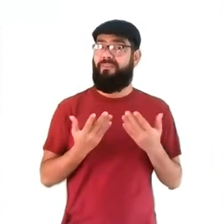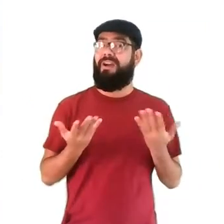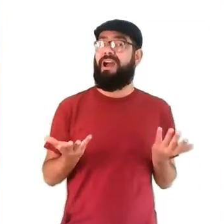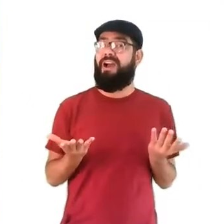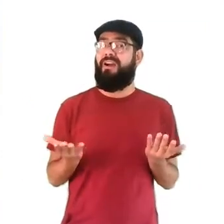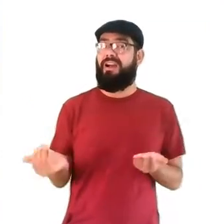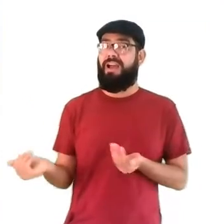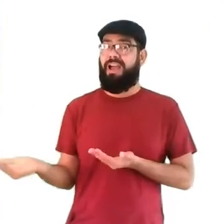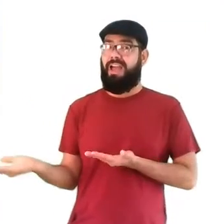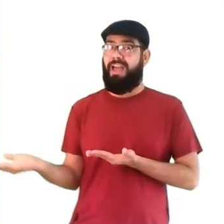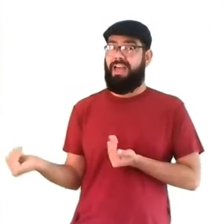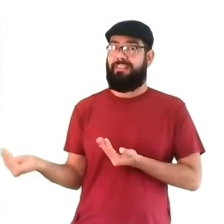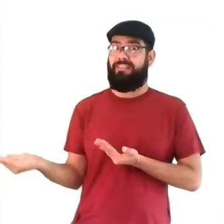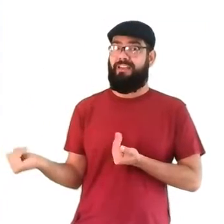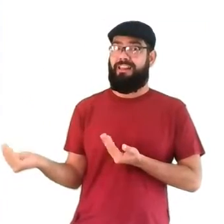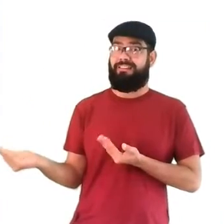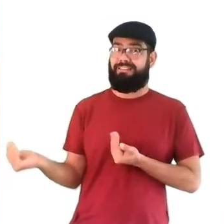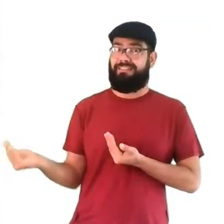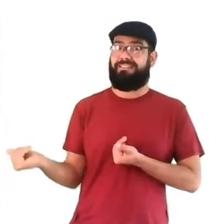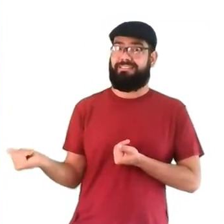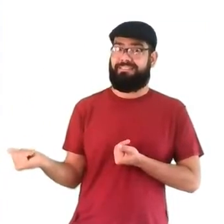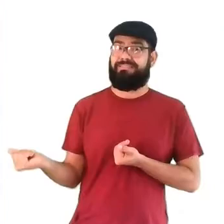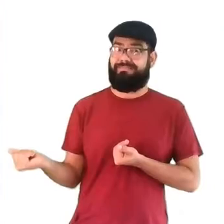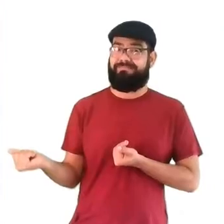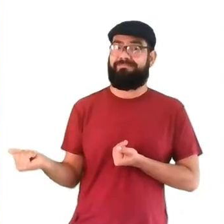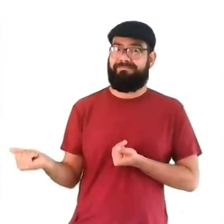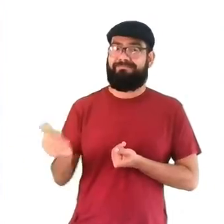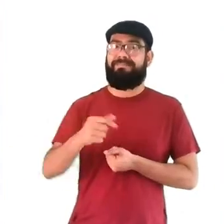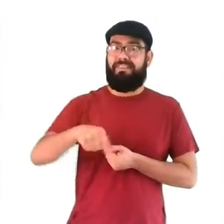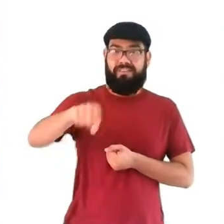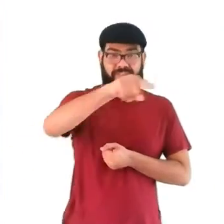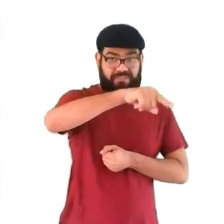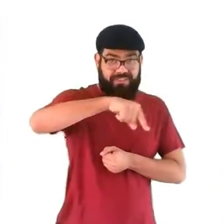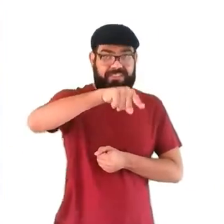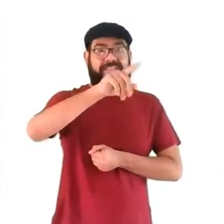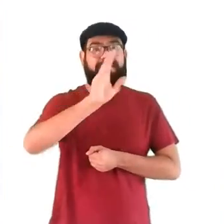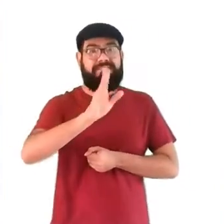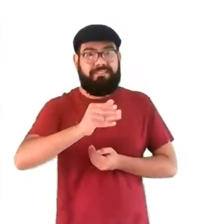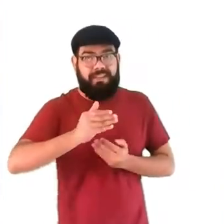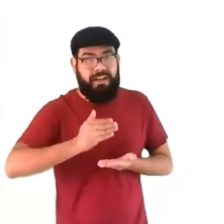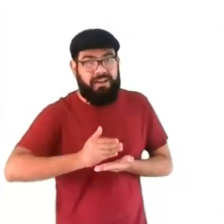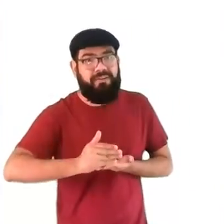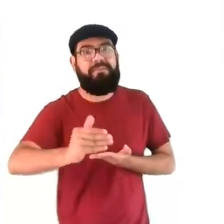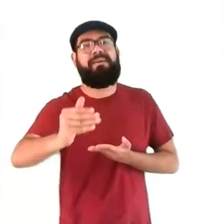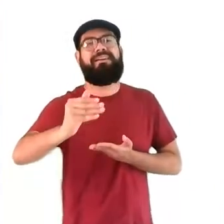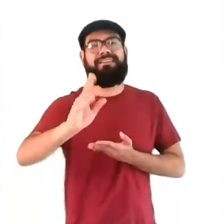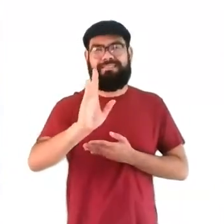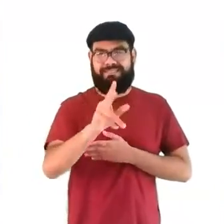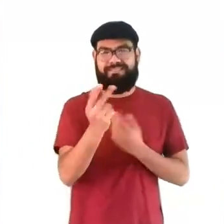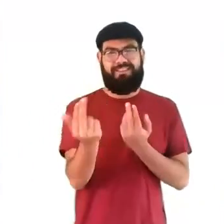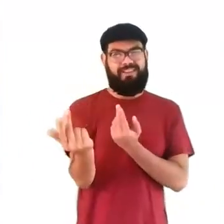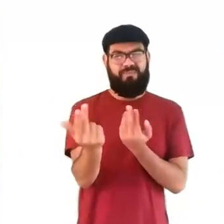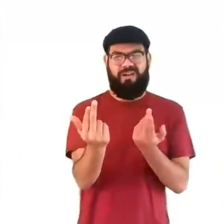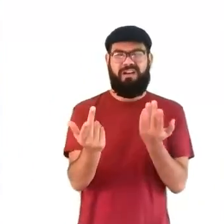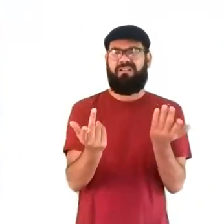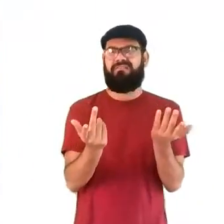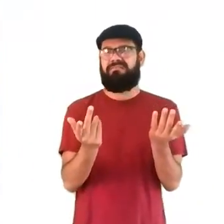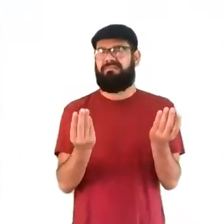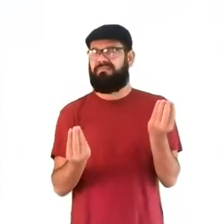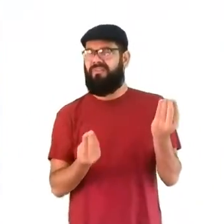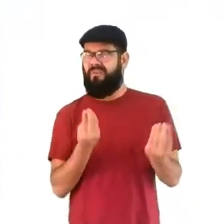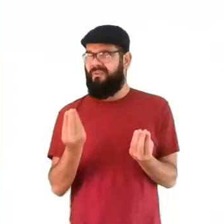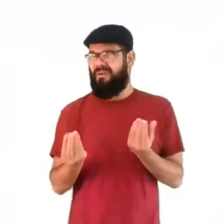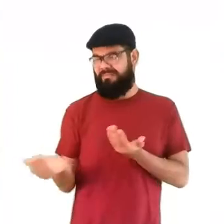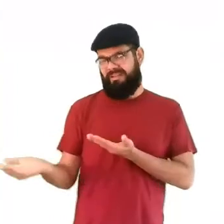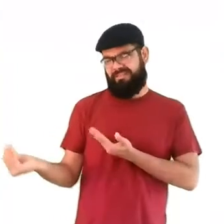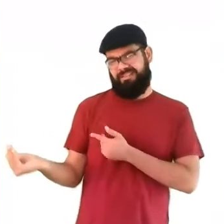estão entrando, alguns, né, já estão mesmo na fase. Então, que fase é essa? É uma fase que vai dos 11